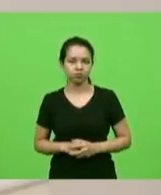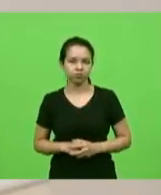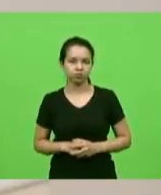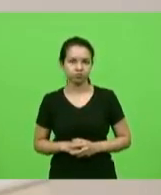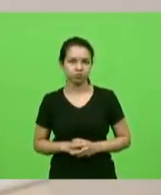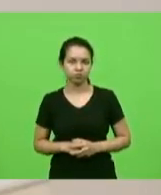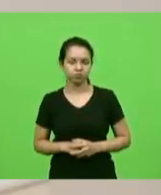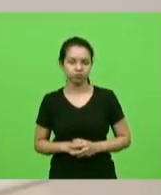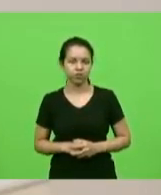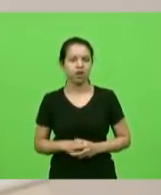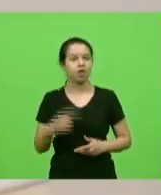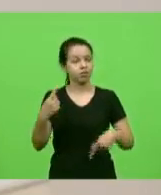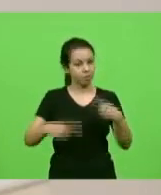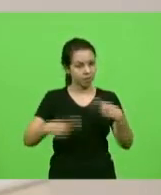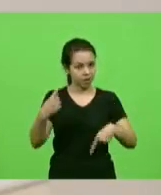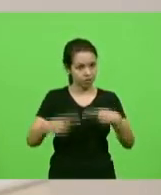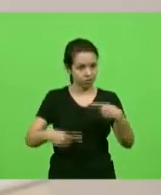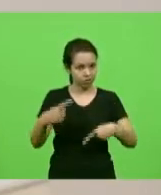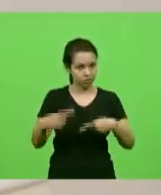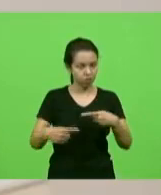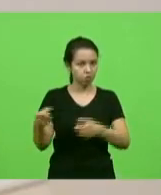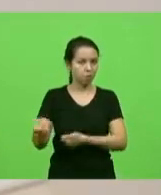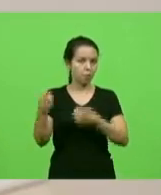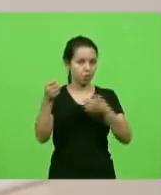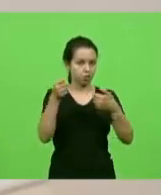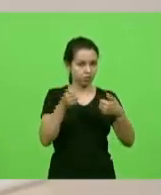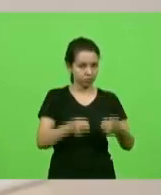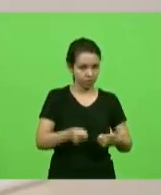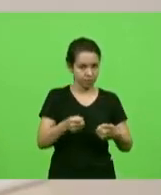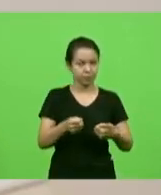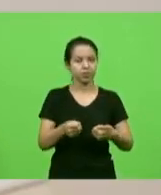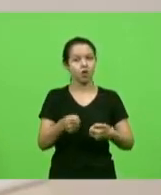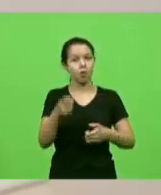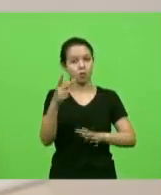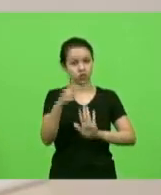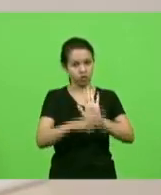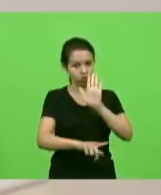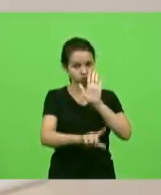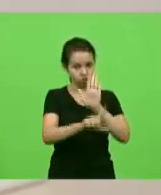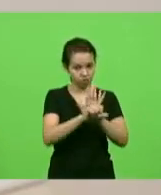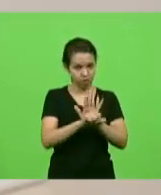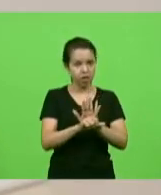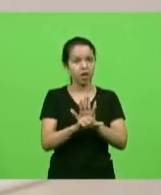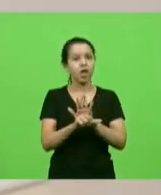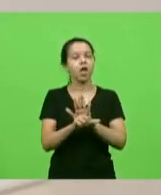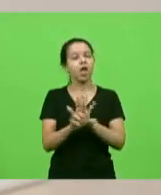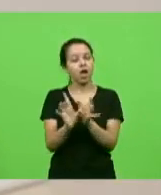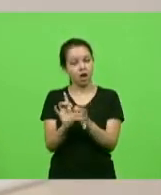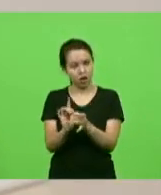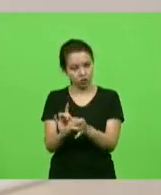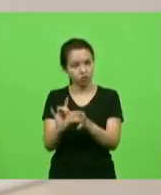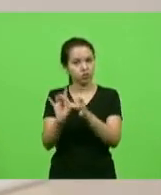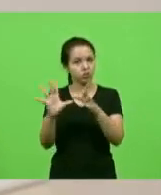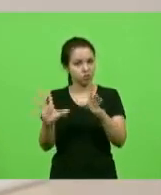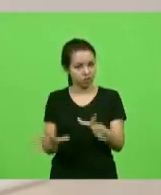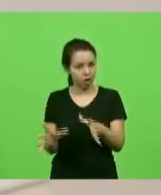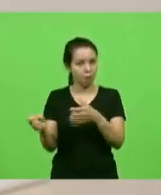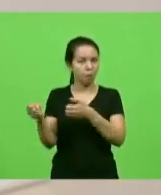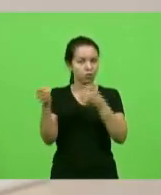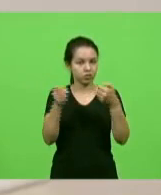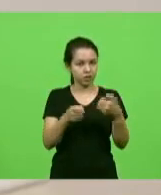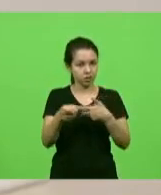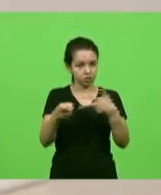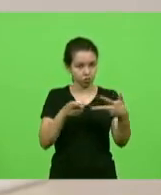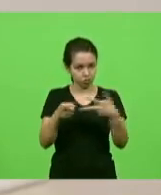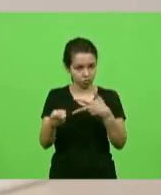poder legislativo o projeto de lei que autorizava o Poder Executivo a antecipar parcial ou totalmente os pagamentos